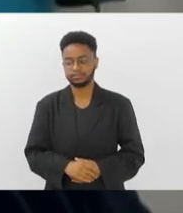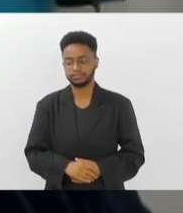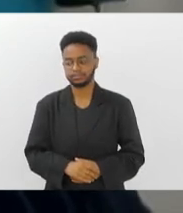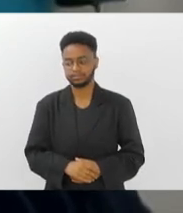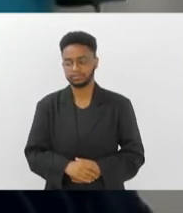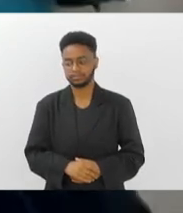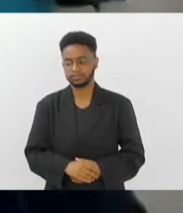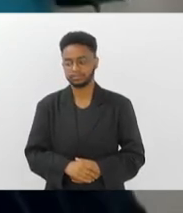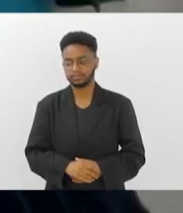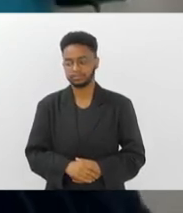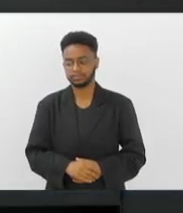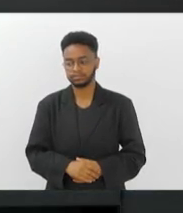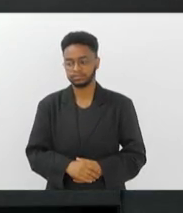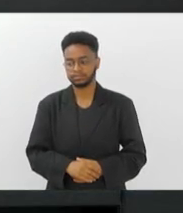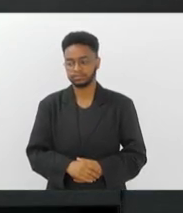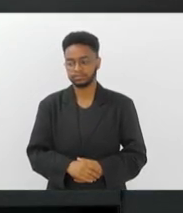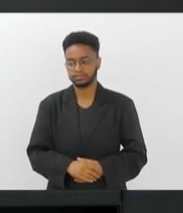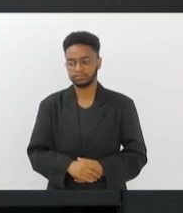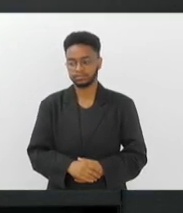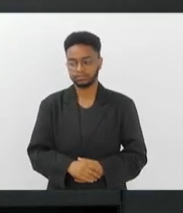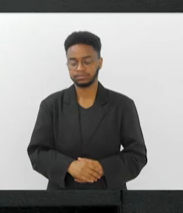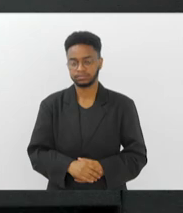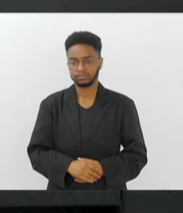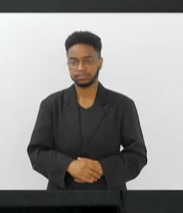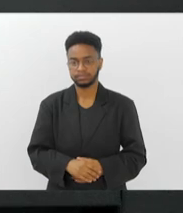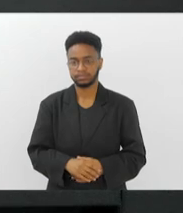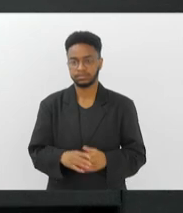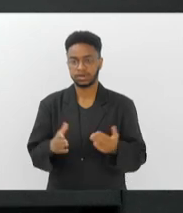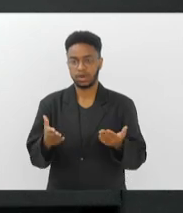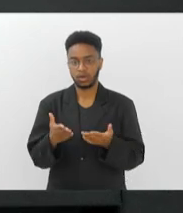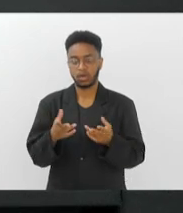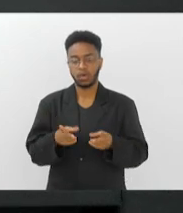Bom, dando continuidade aqui,